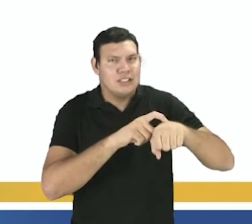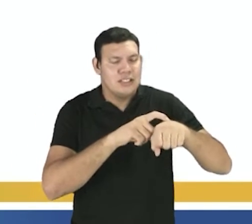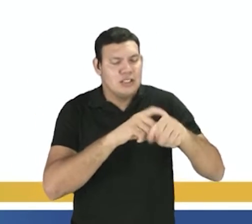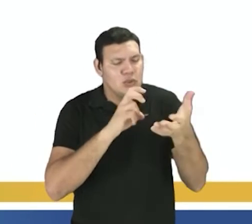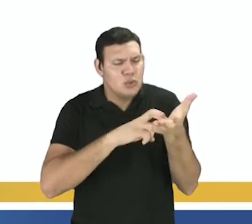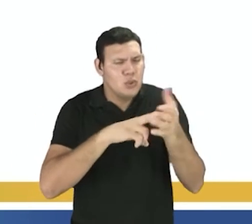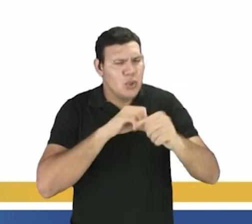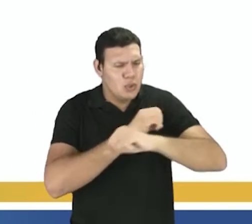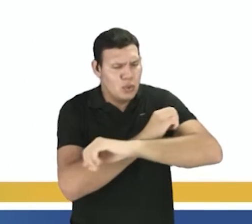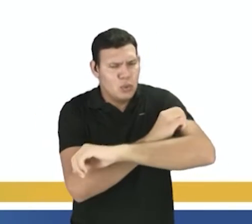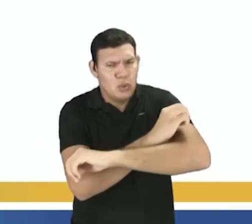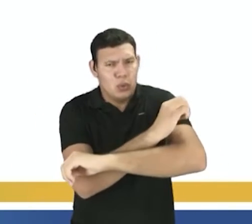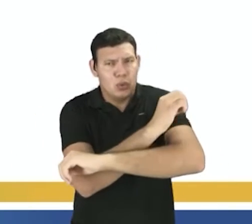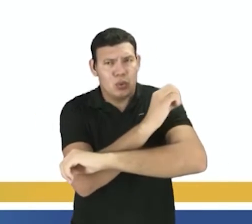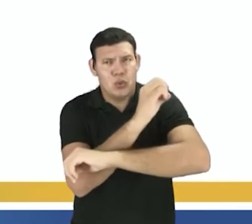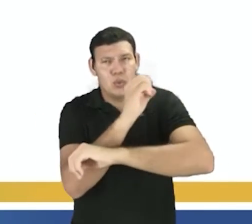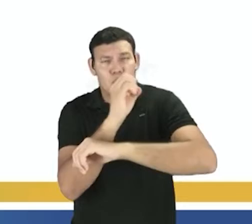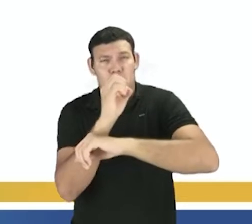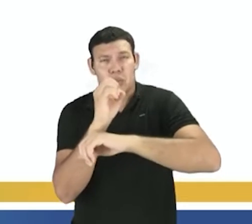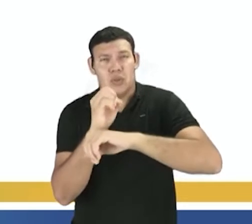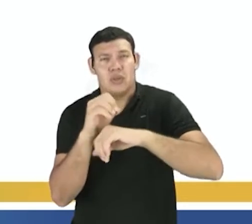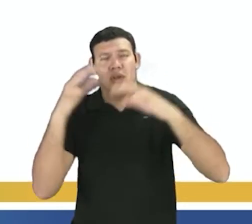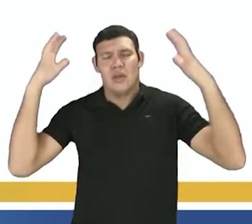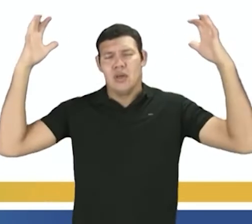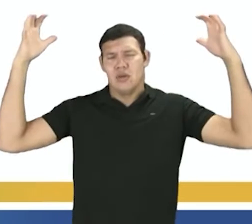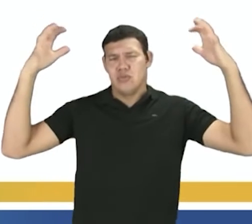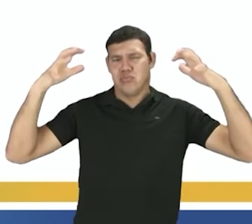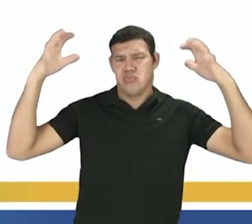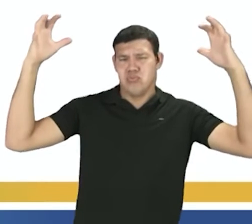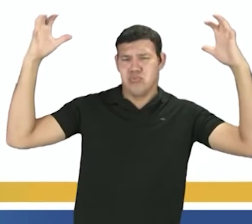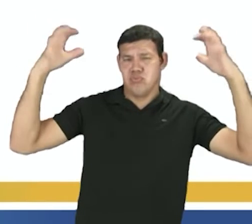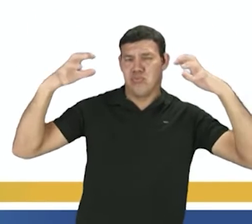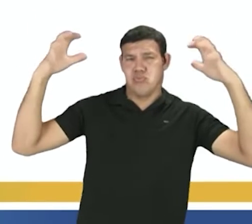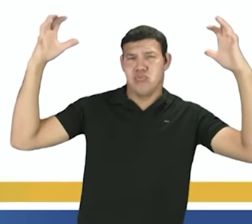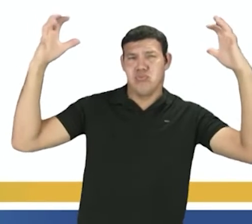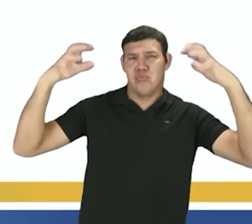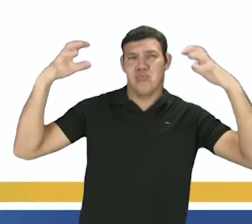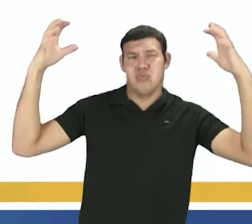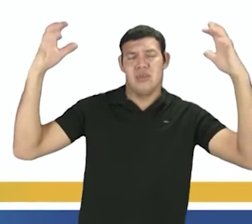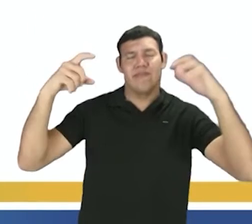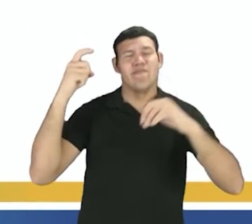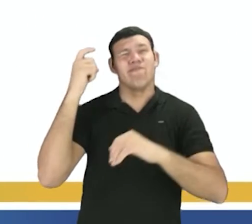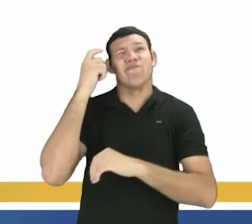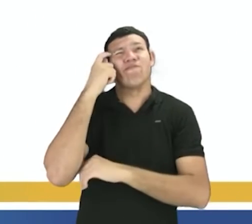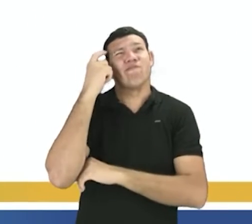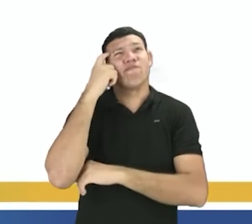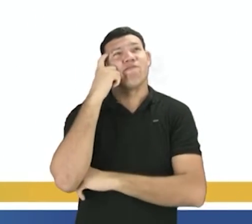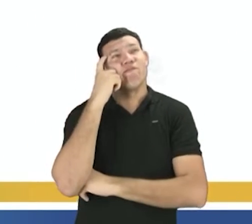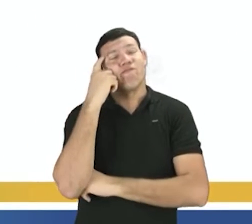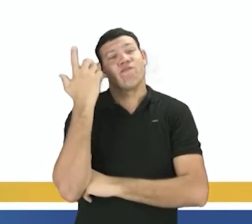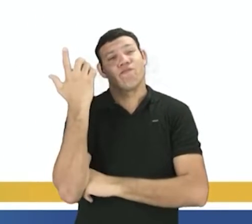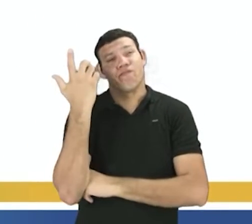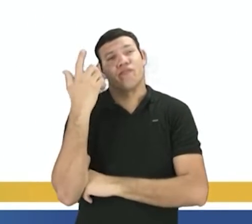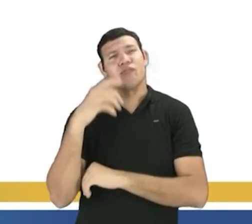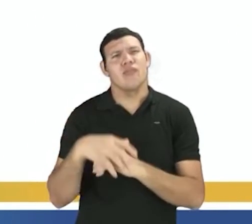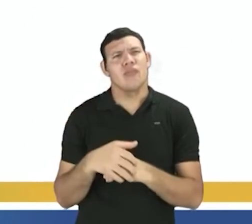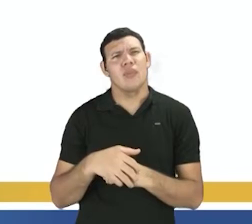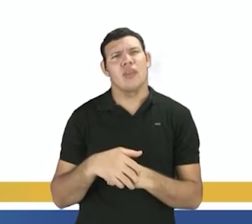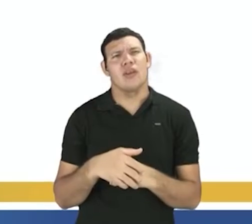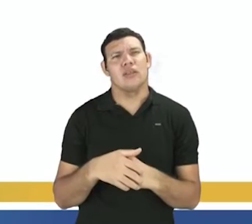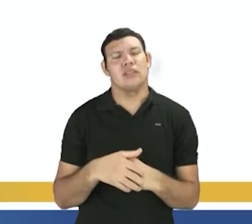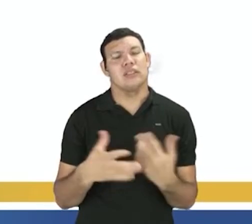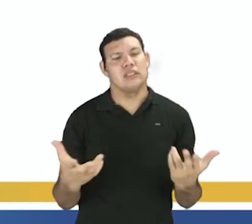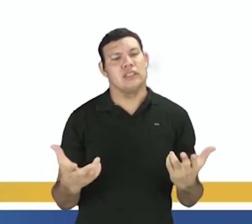avançada. Chovia uma triste chuva de resignação, como